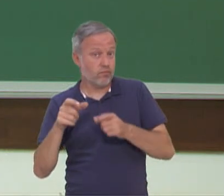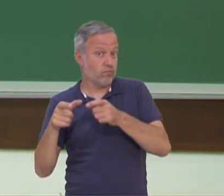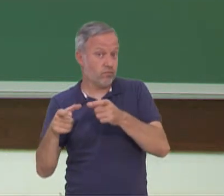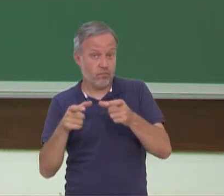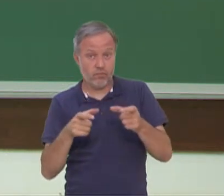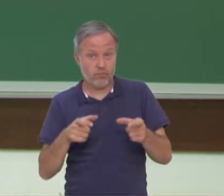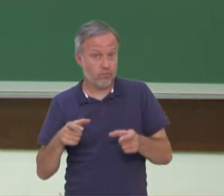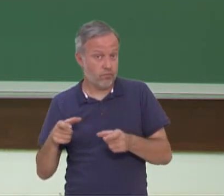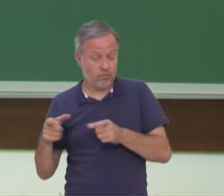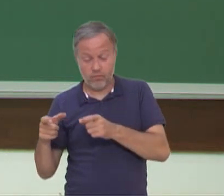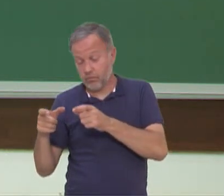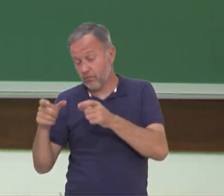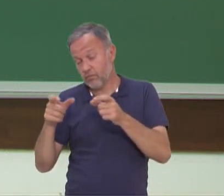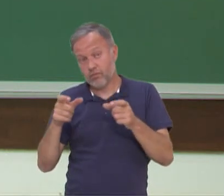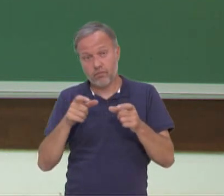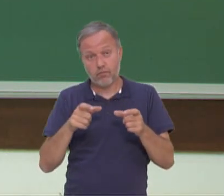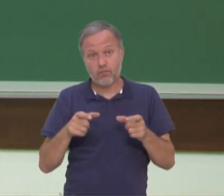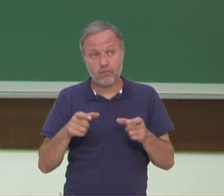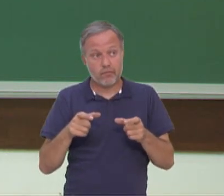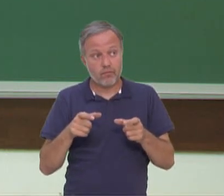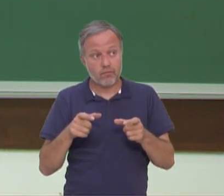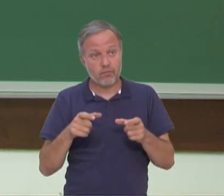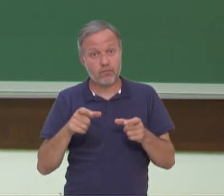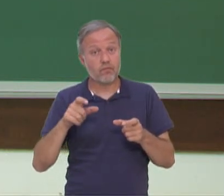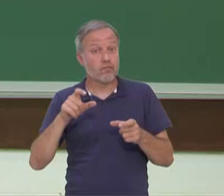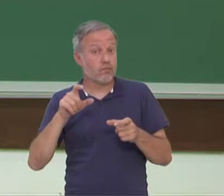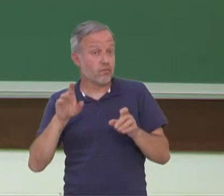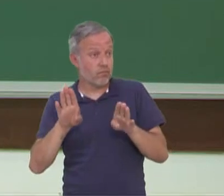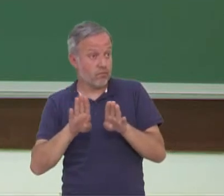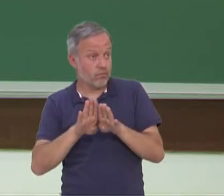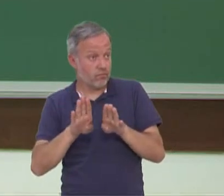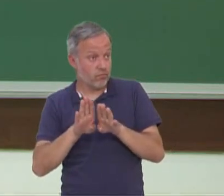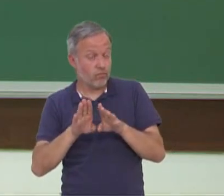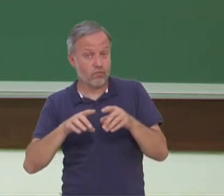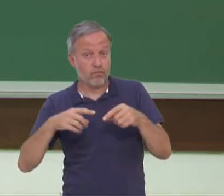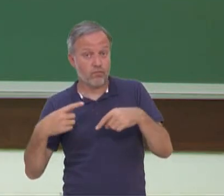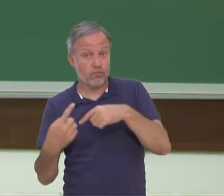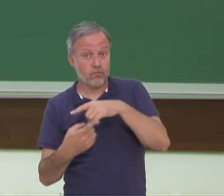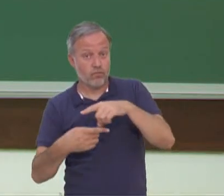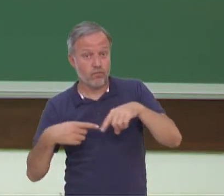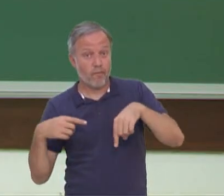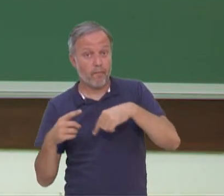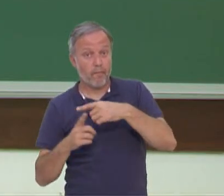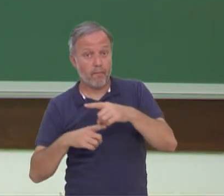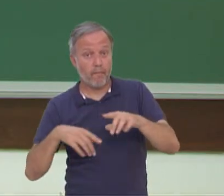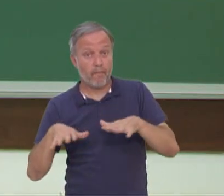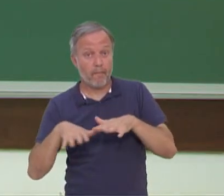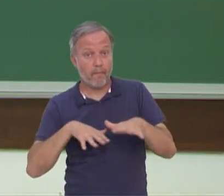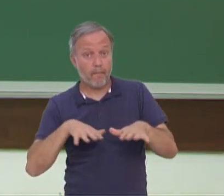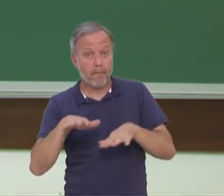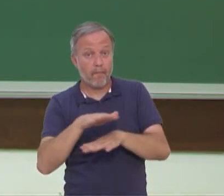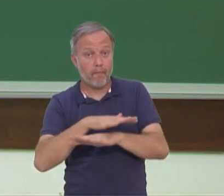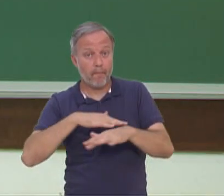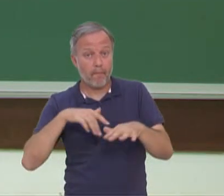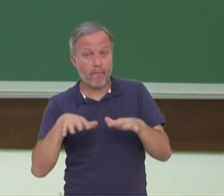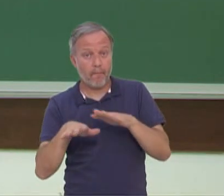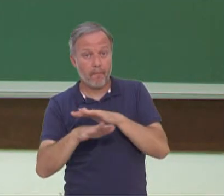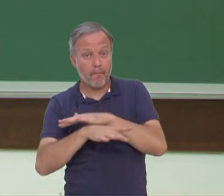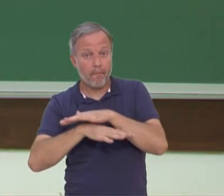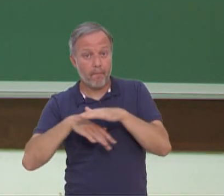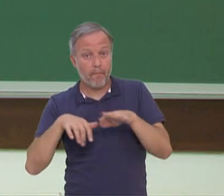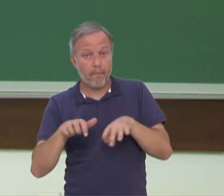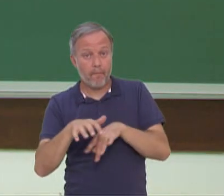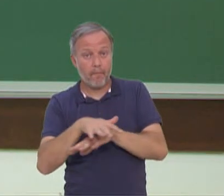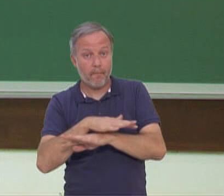mosaico de azulejos, um mosaico de vidros, e fluido, tudo se movimentando. A fluidez da membrana é muito